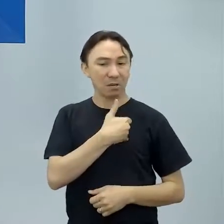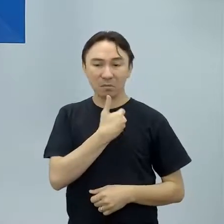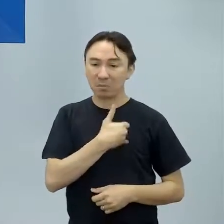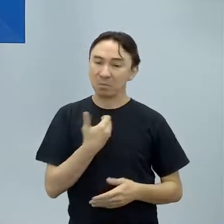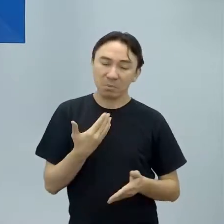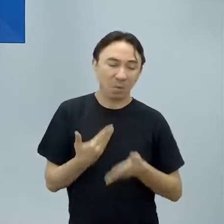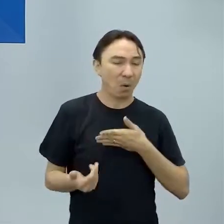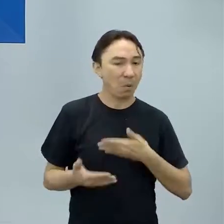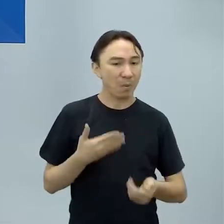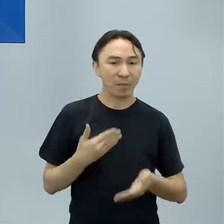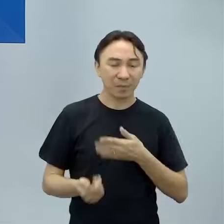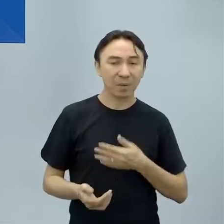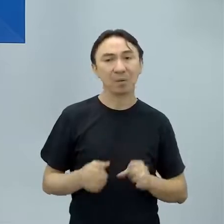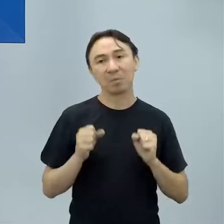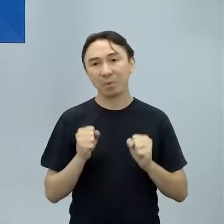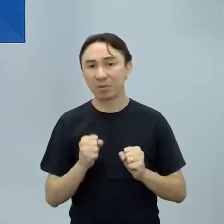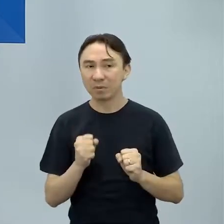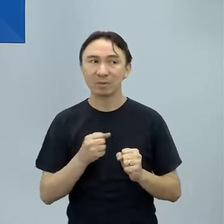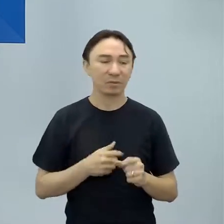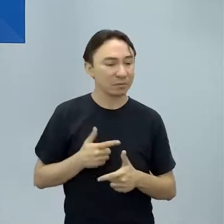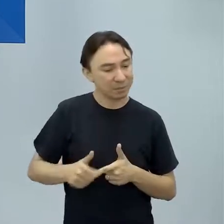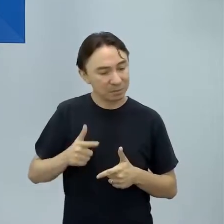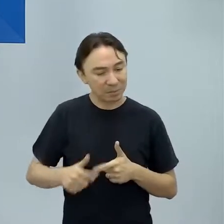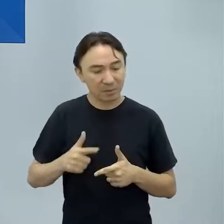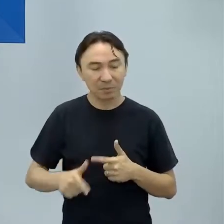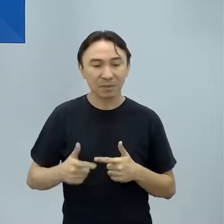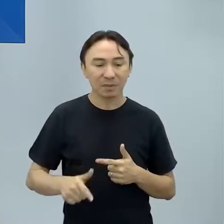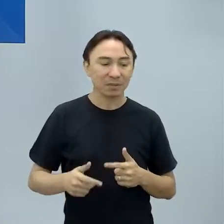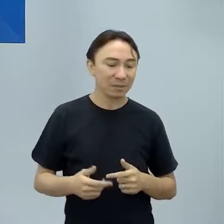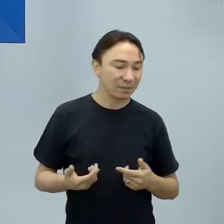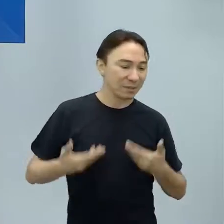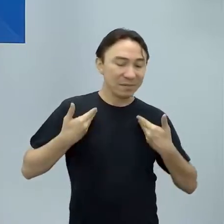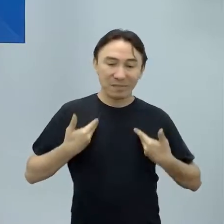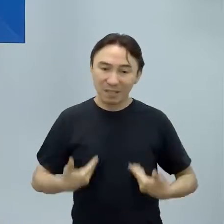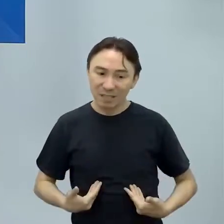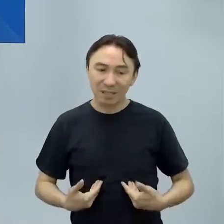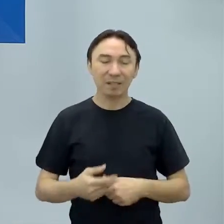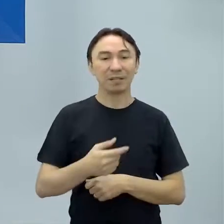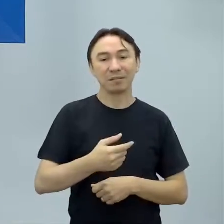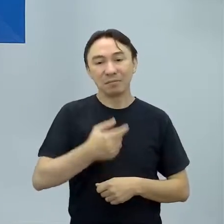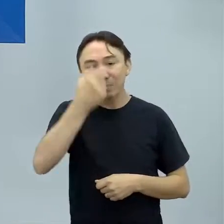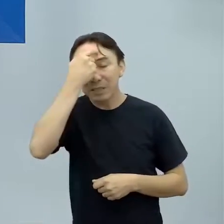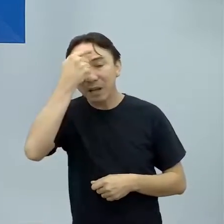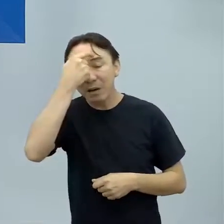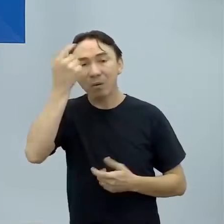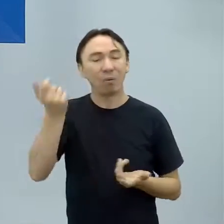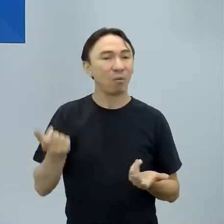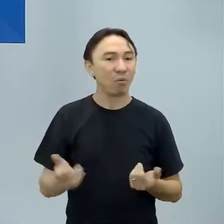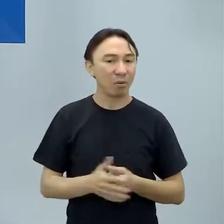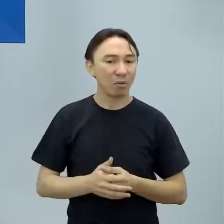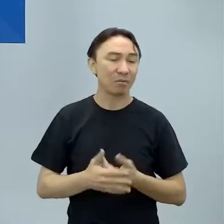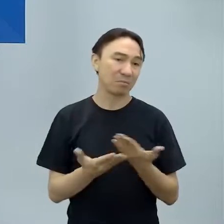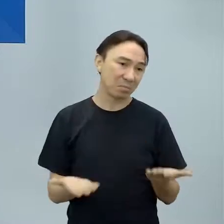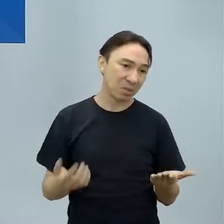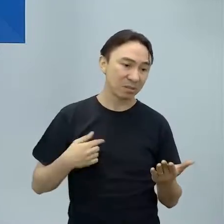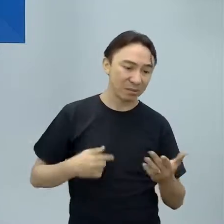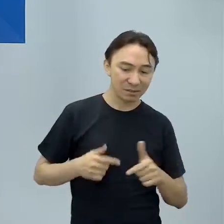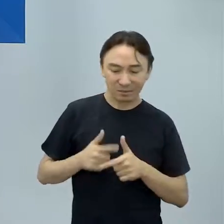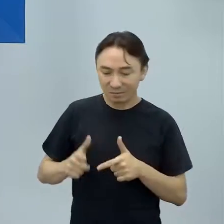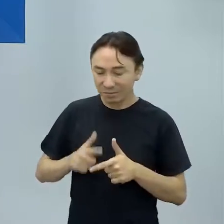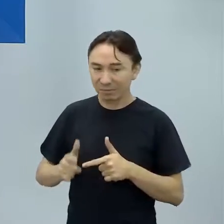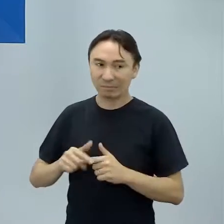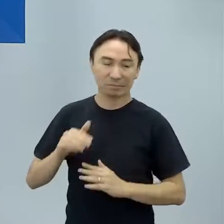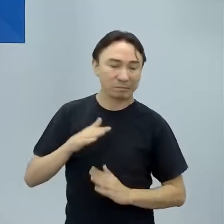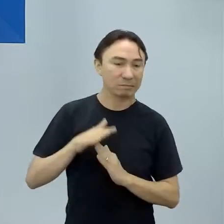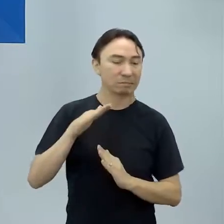problemática física, mental ou sensorial, tenham as atividades do dia a dia impedidas, seja de forma definitiva ou de forma temporária.